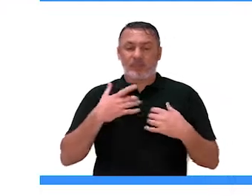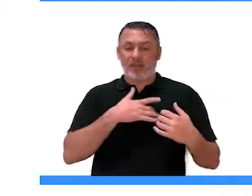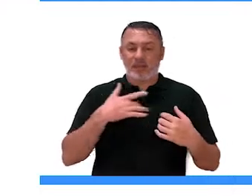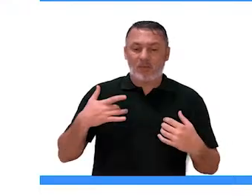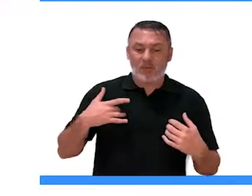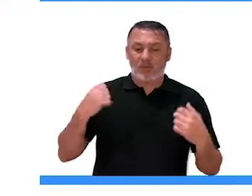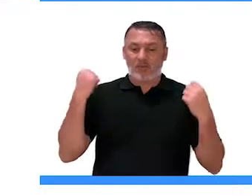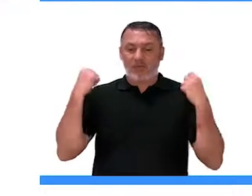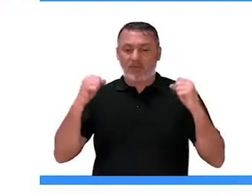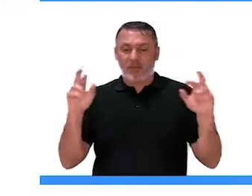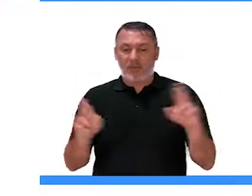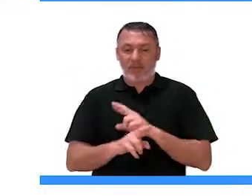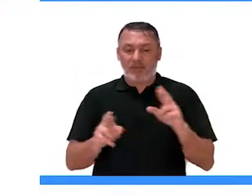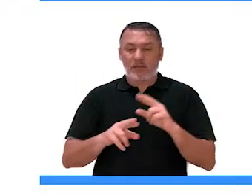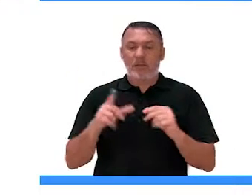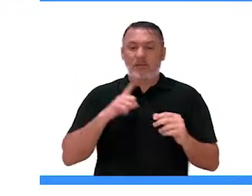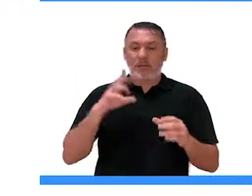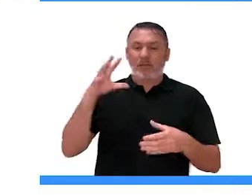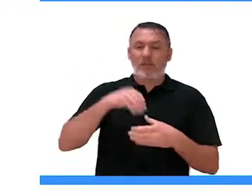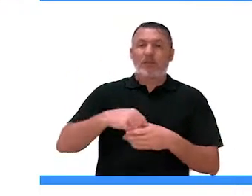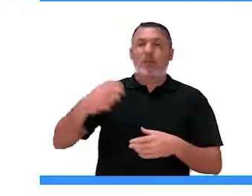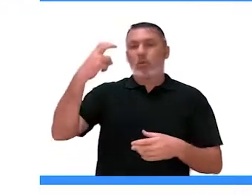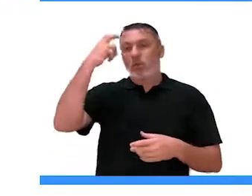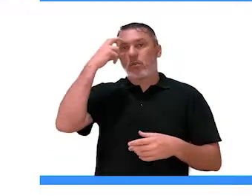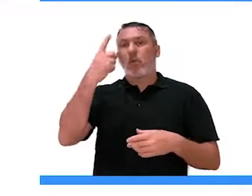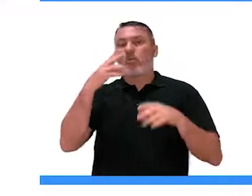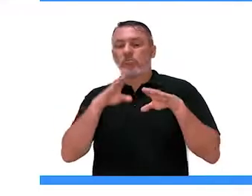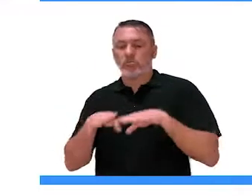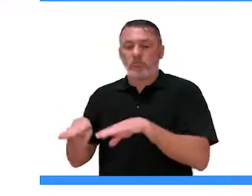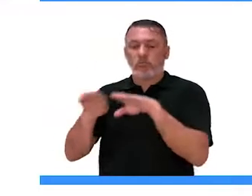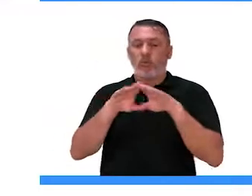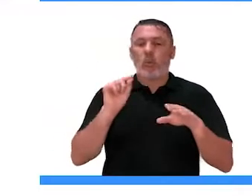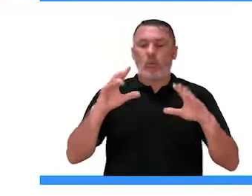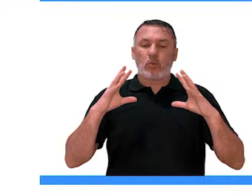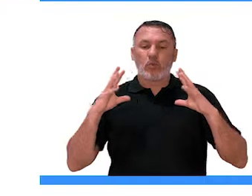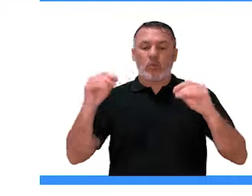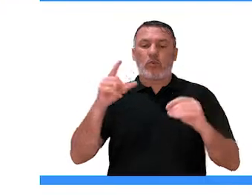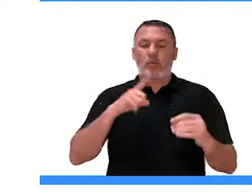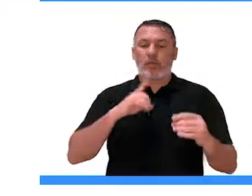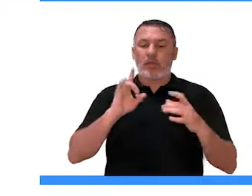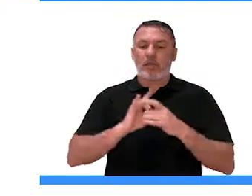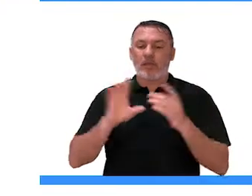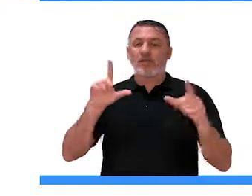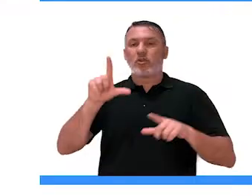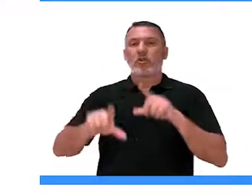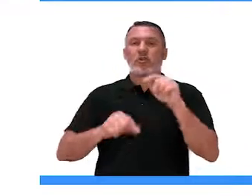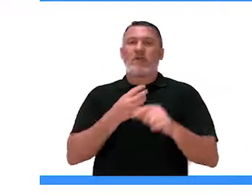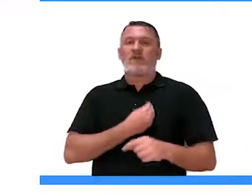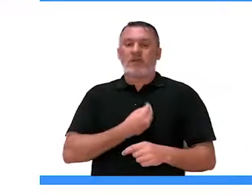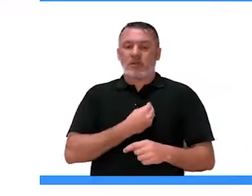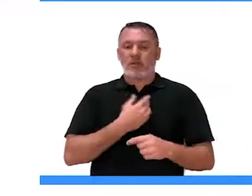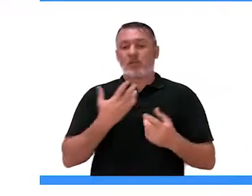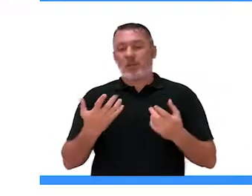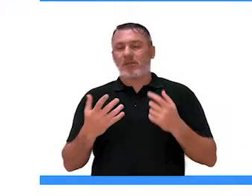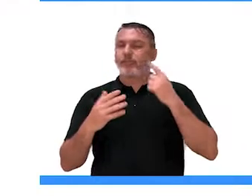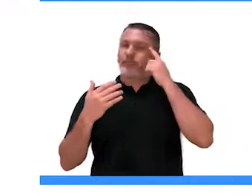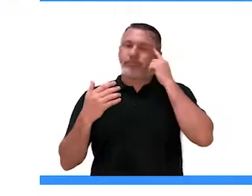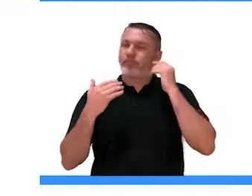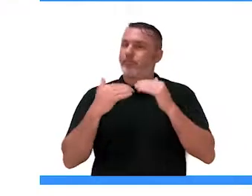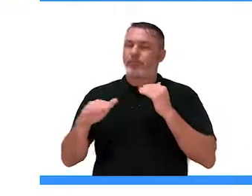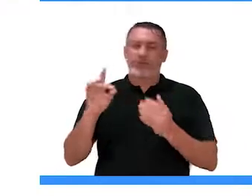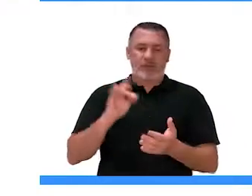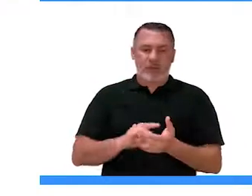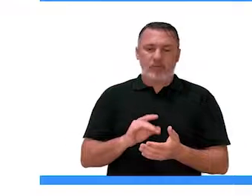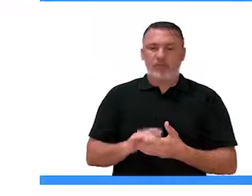física relacionada à saúde considera a existência de uma cultura homogênea na qual todos seremos livres para escolher seus estilos de vida, o que